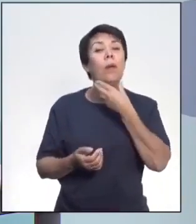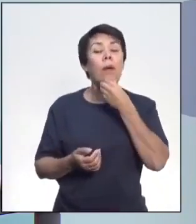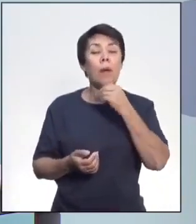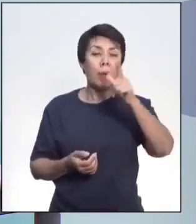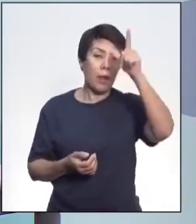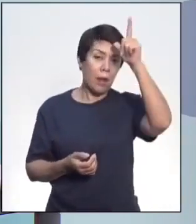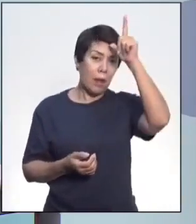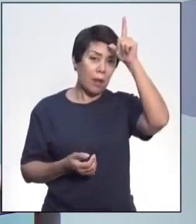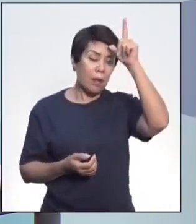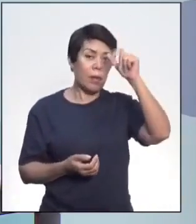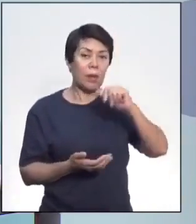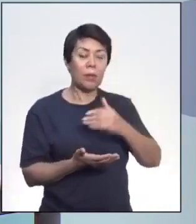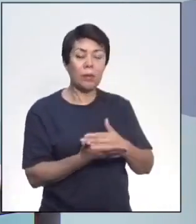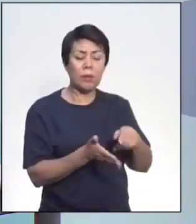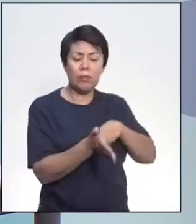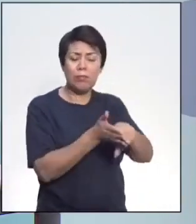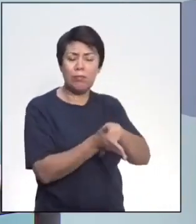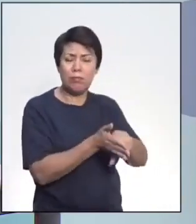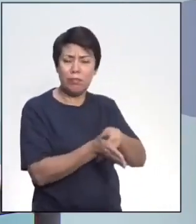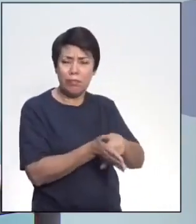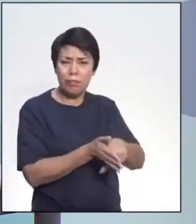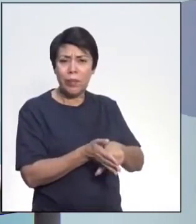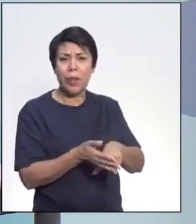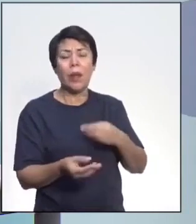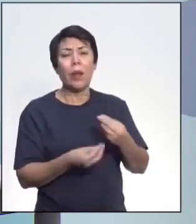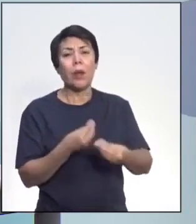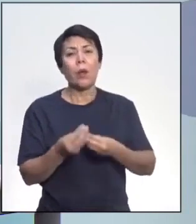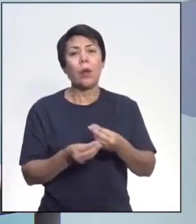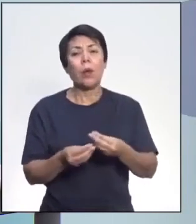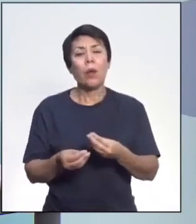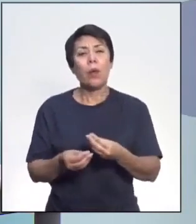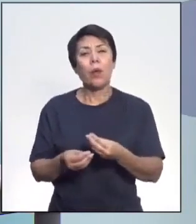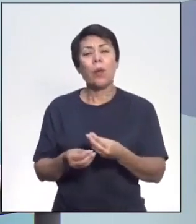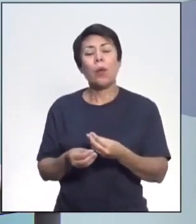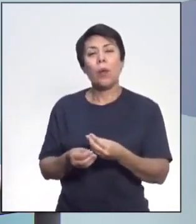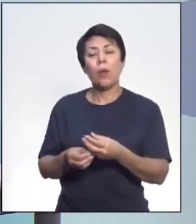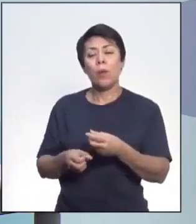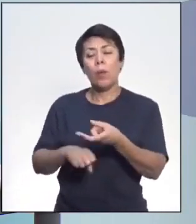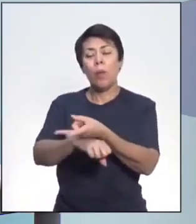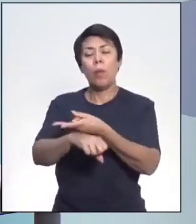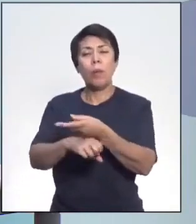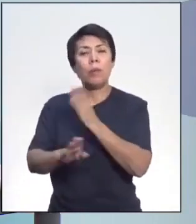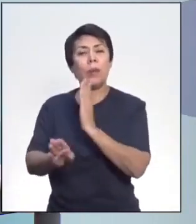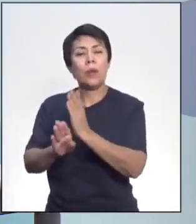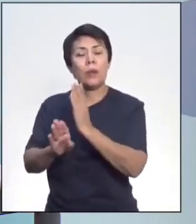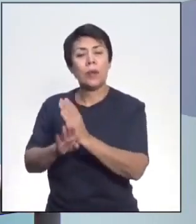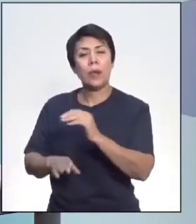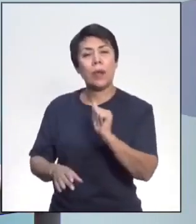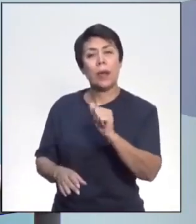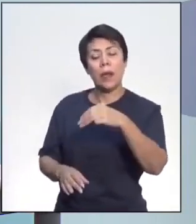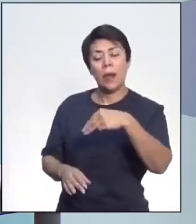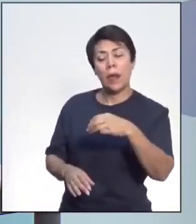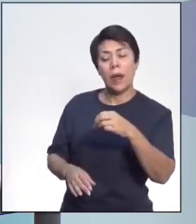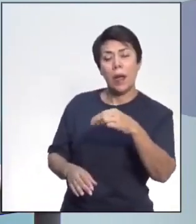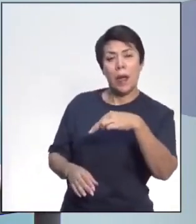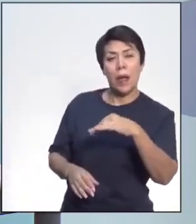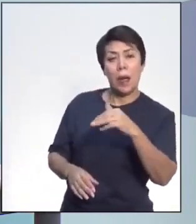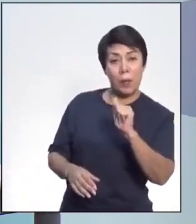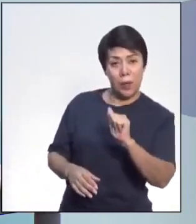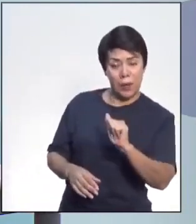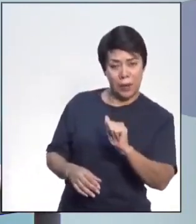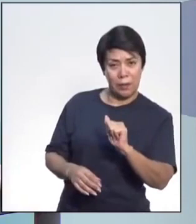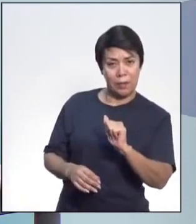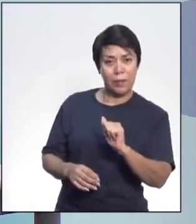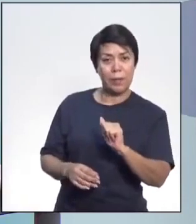ele começou a pesquisar como extrair a amônia a partir de uma fonte